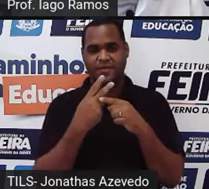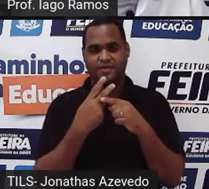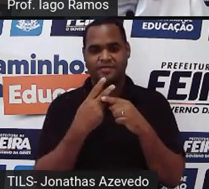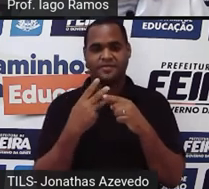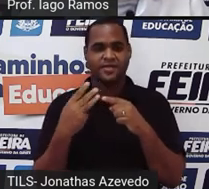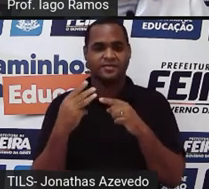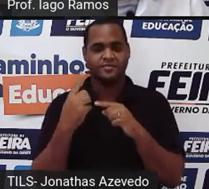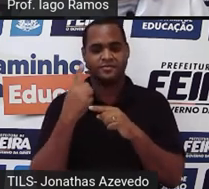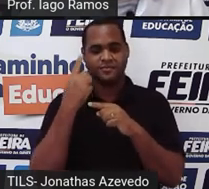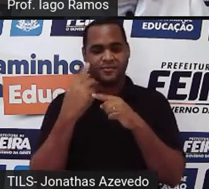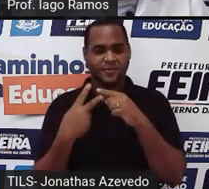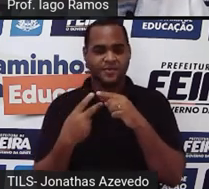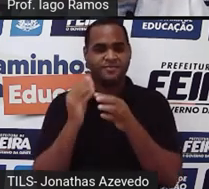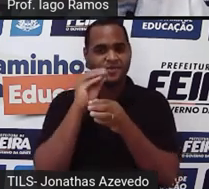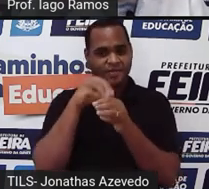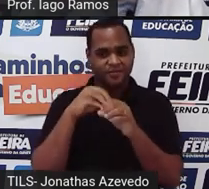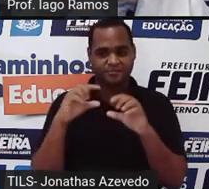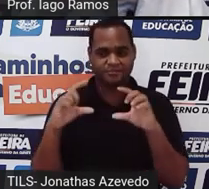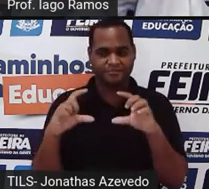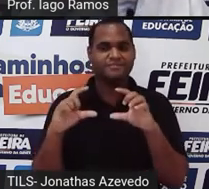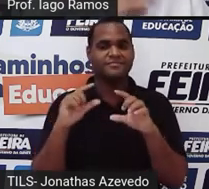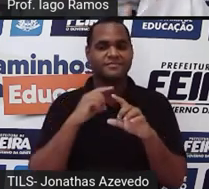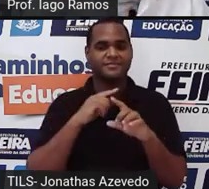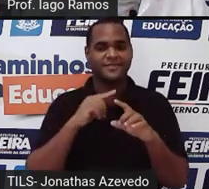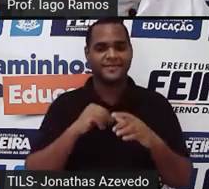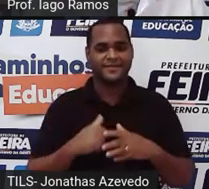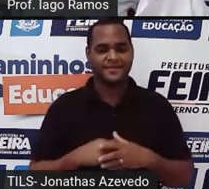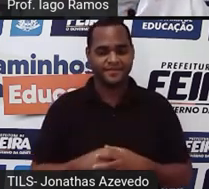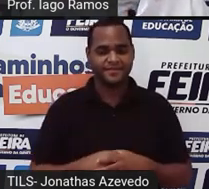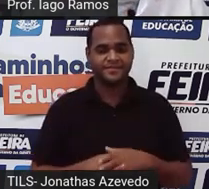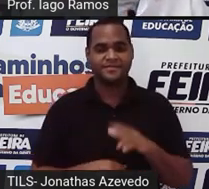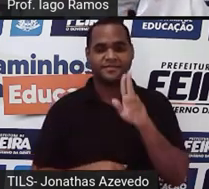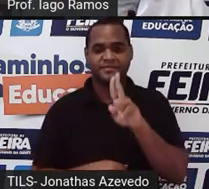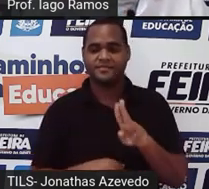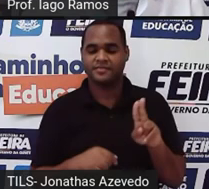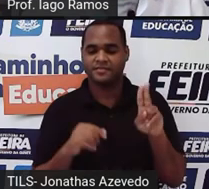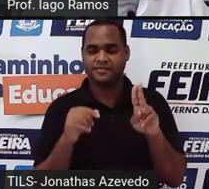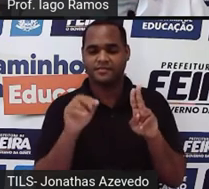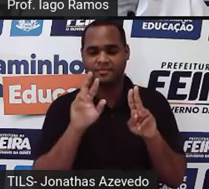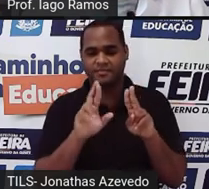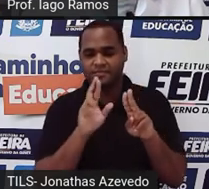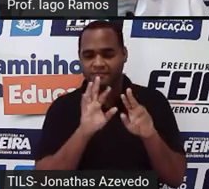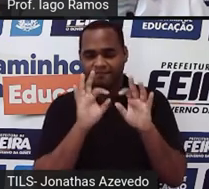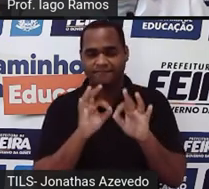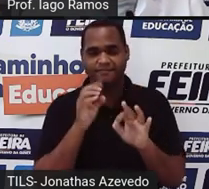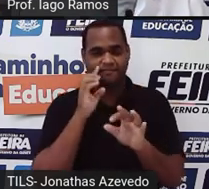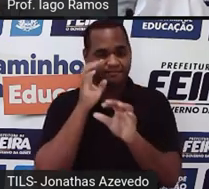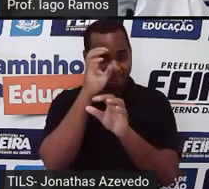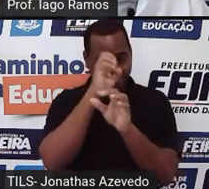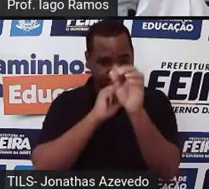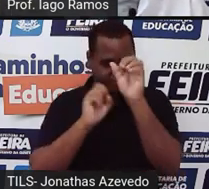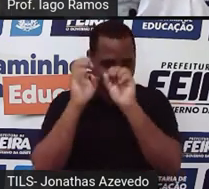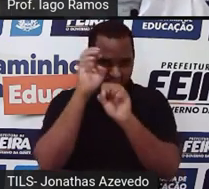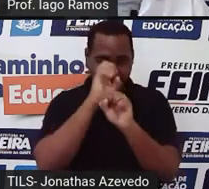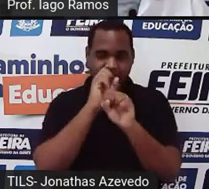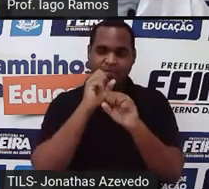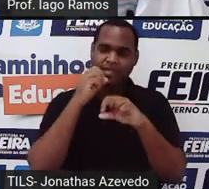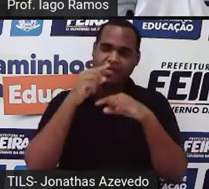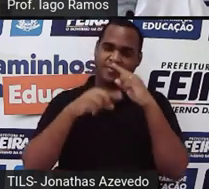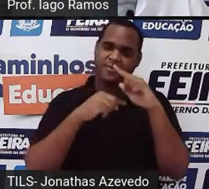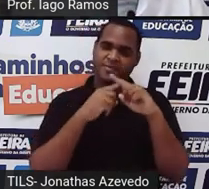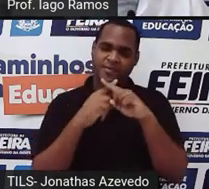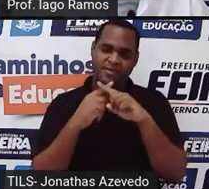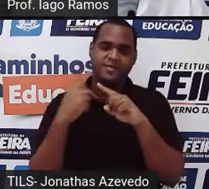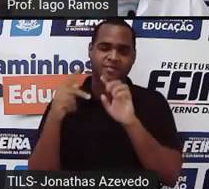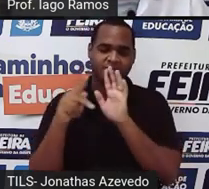potência dentro de outra, tá? Usando o resultado que a gente acabou de aprender, e depois multiplica por